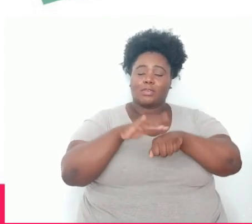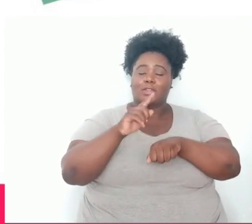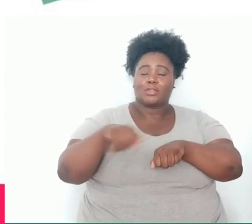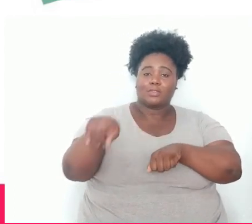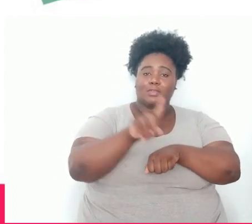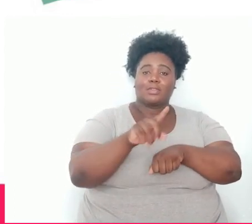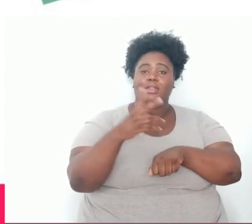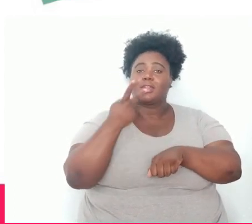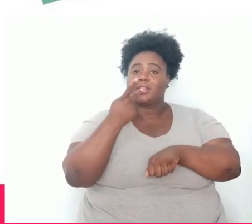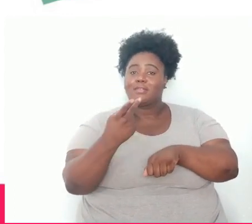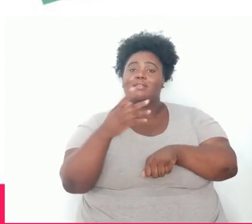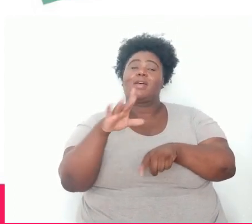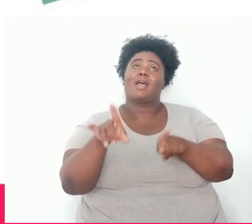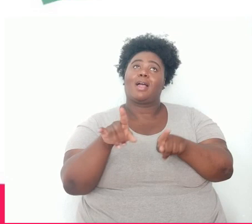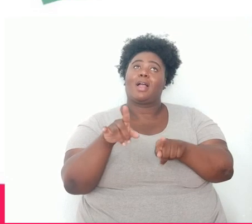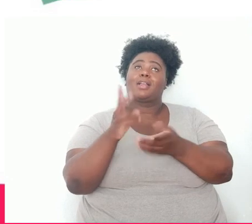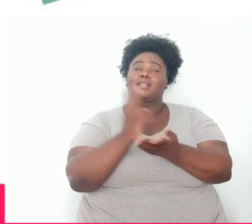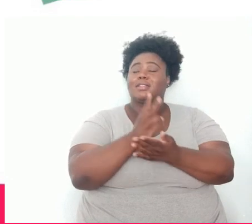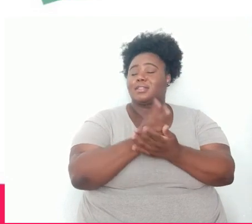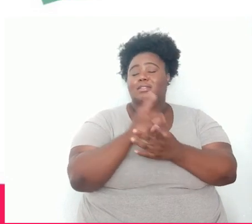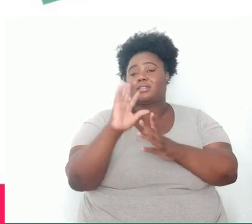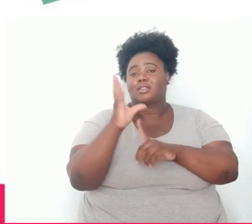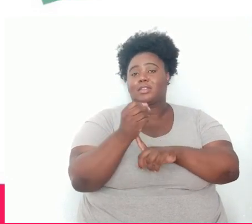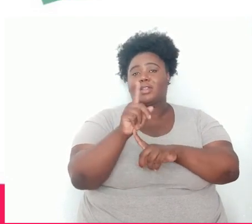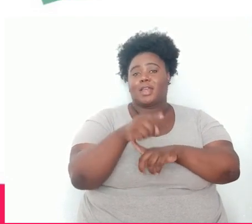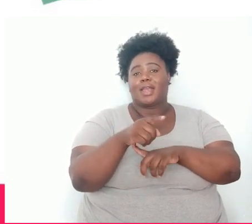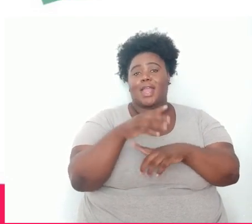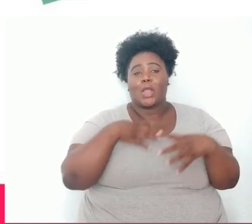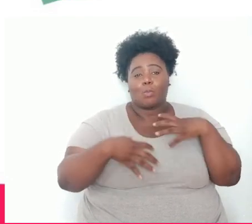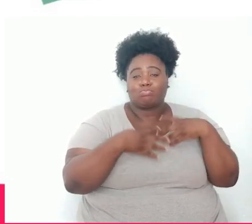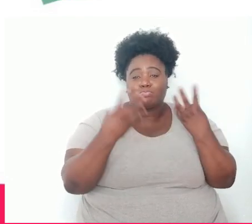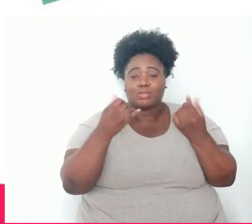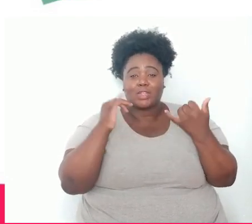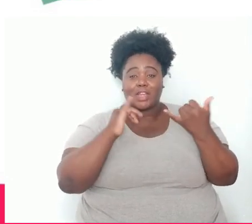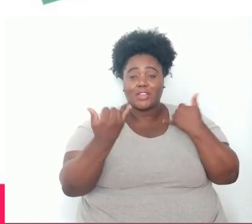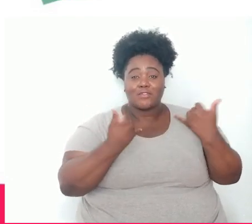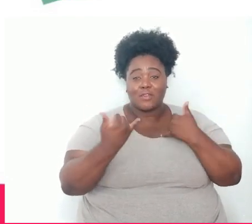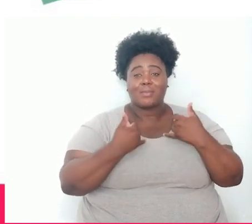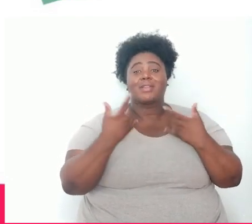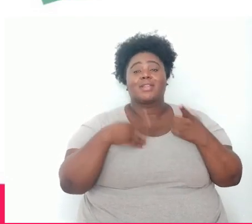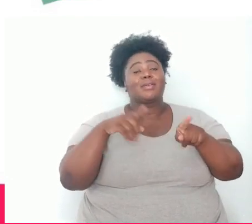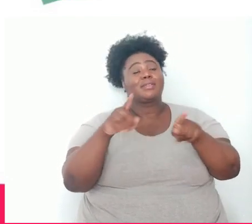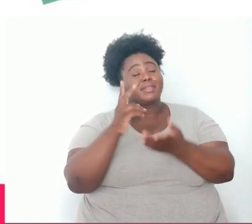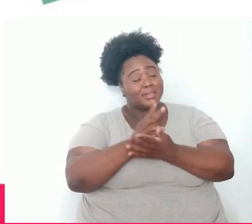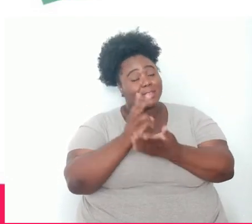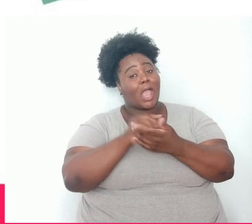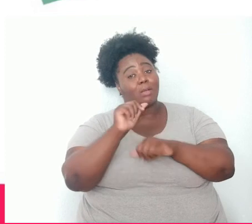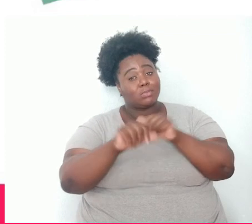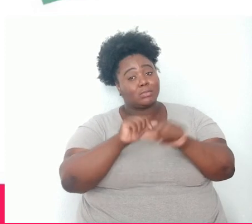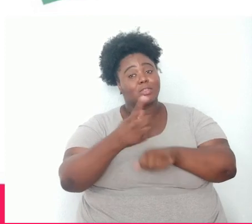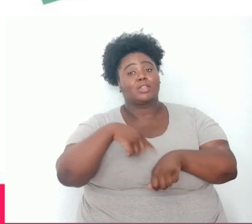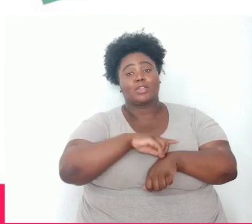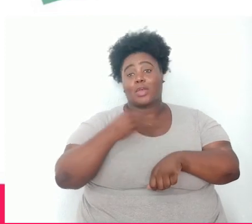com vocês. E falar de arte é sempre um furacão de informações, né? E está sempre em atualização. A gente